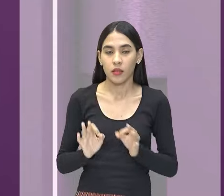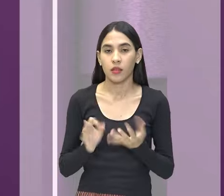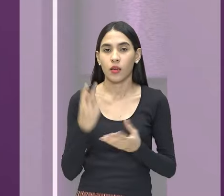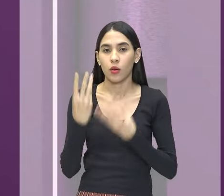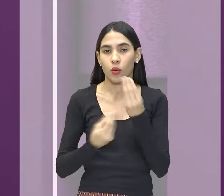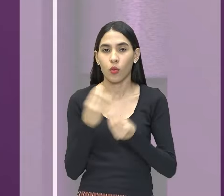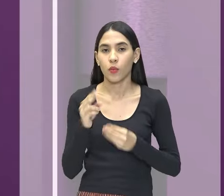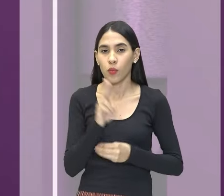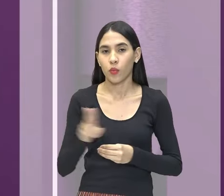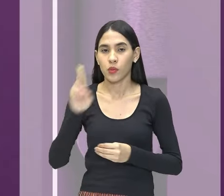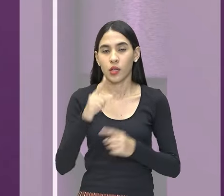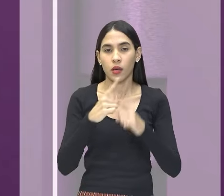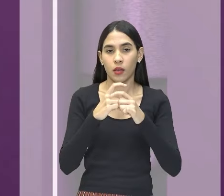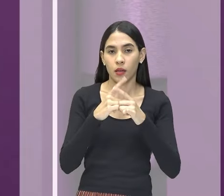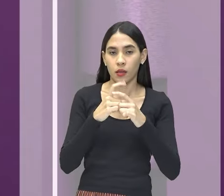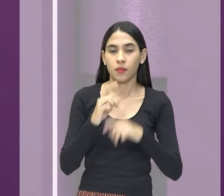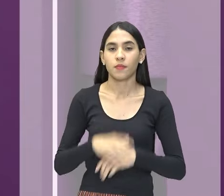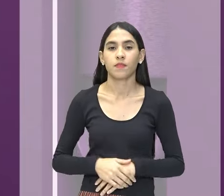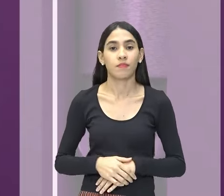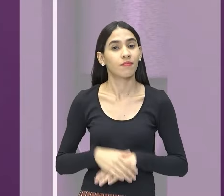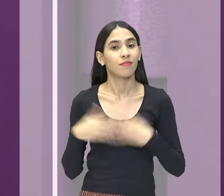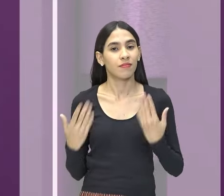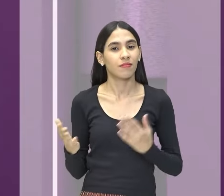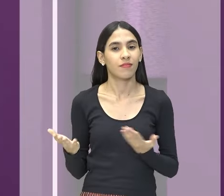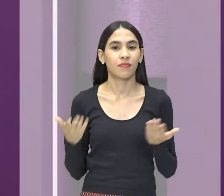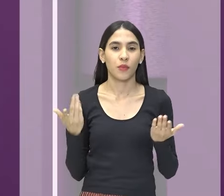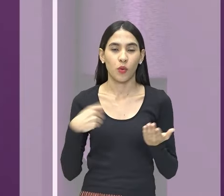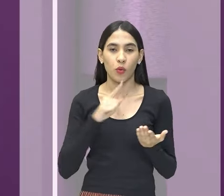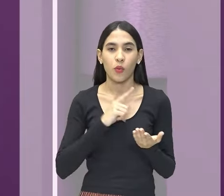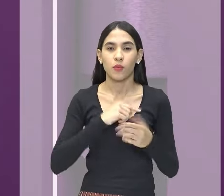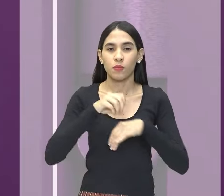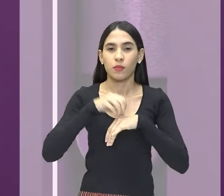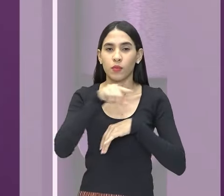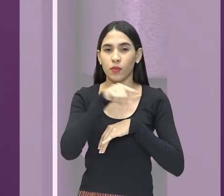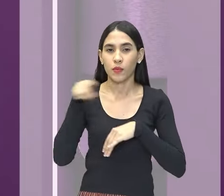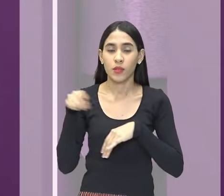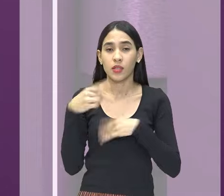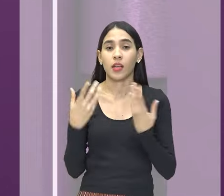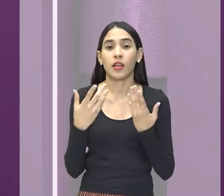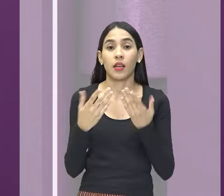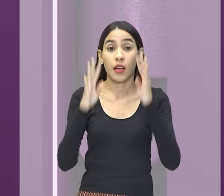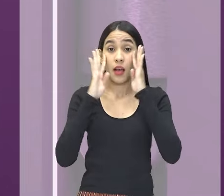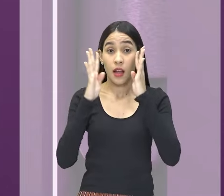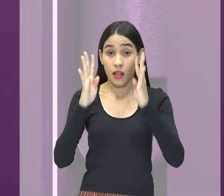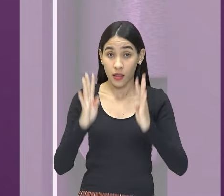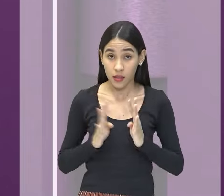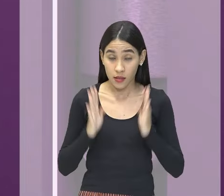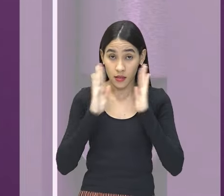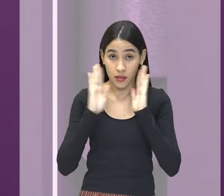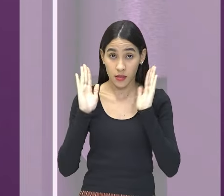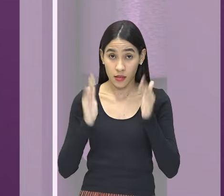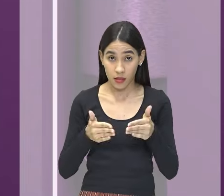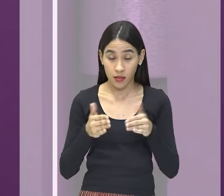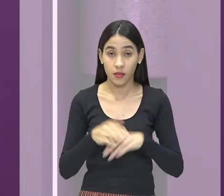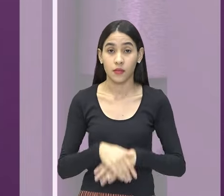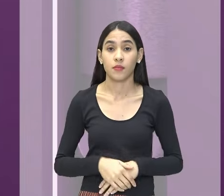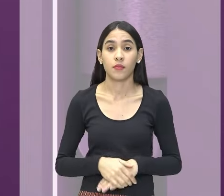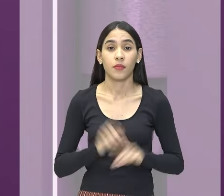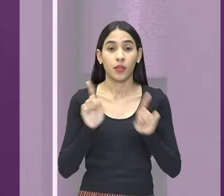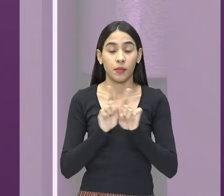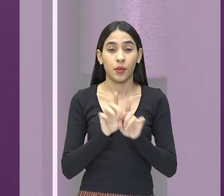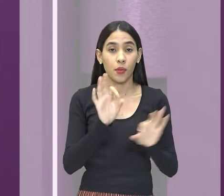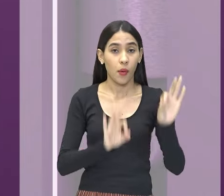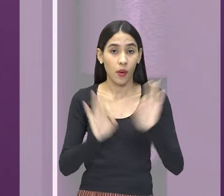de multiplicação com monômios. Então, já recomendando, se desligue de tudo que pode lhe tirar atenção, organize o